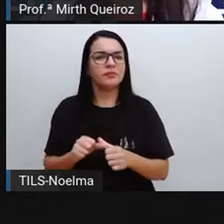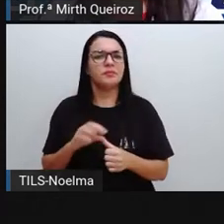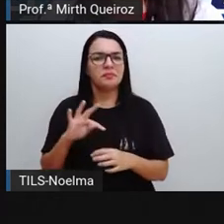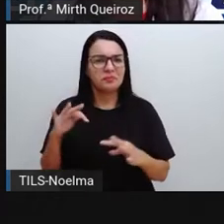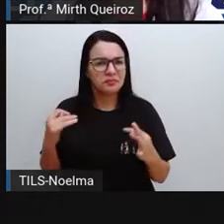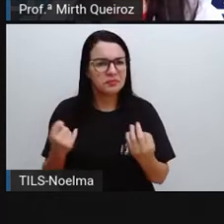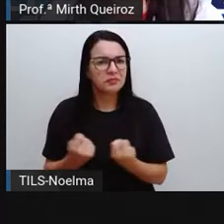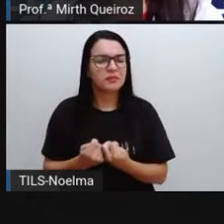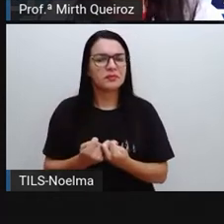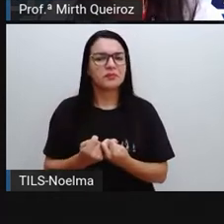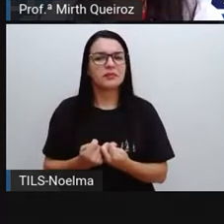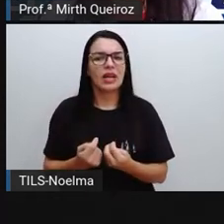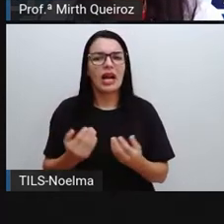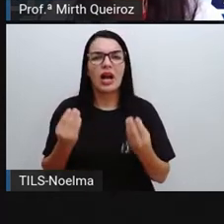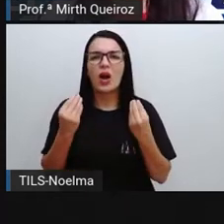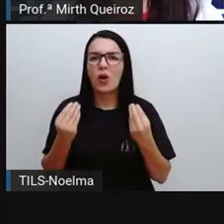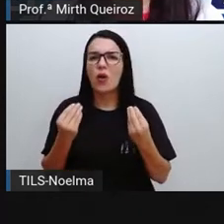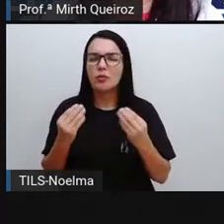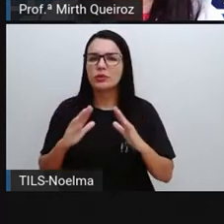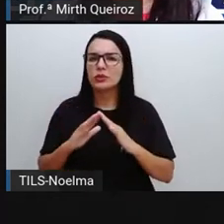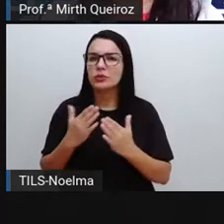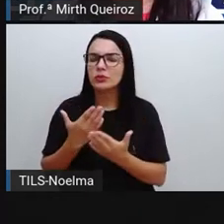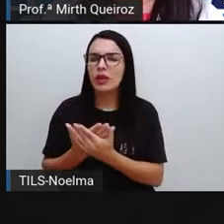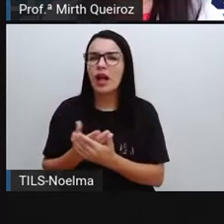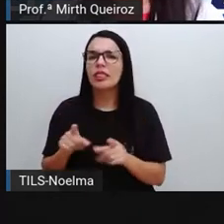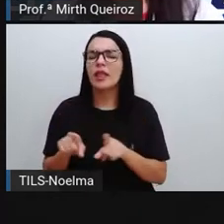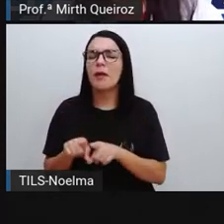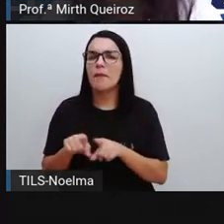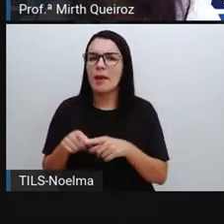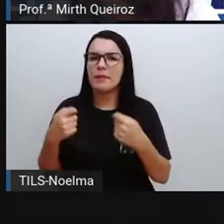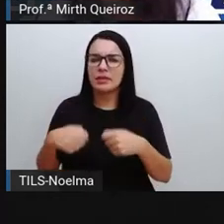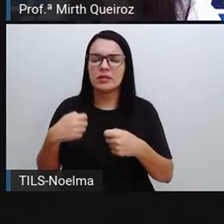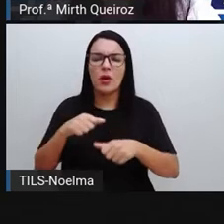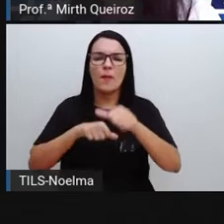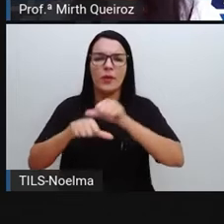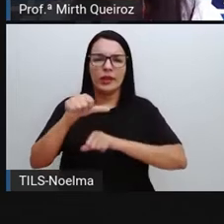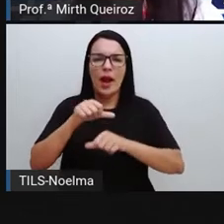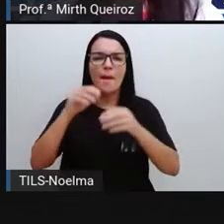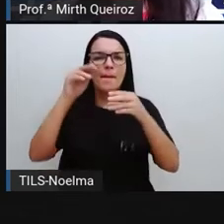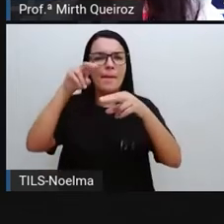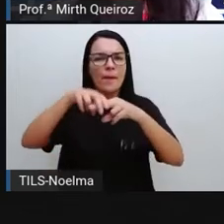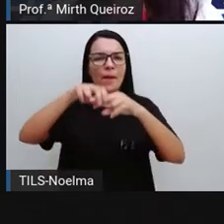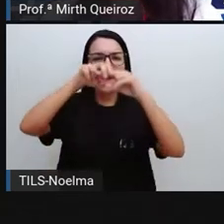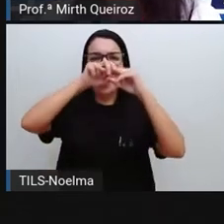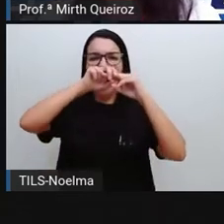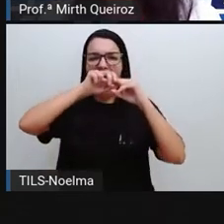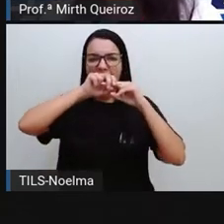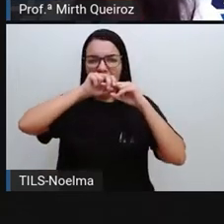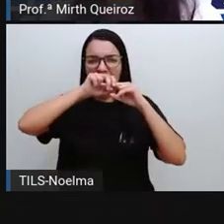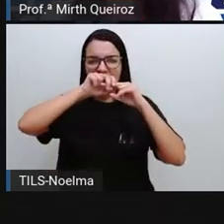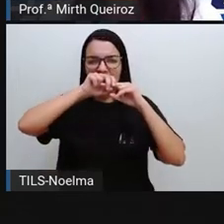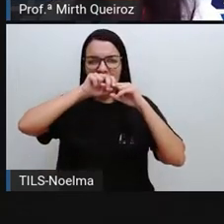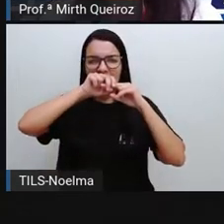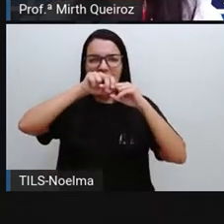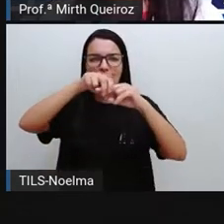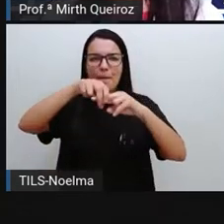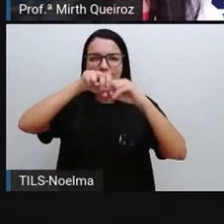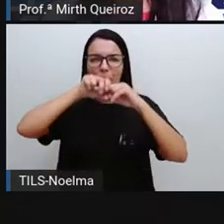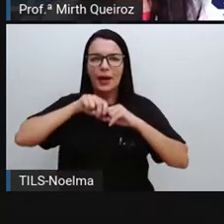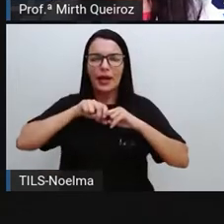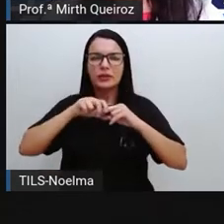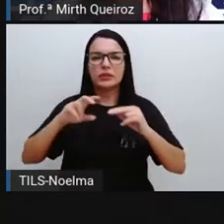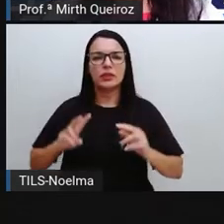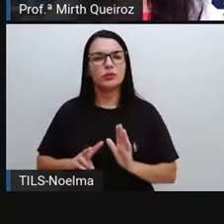de aprender e de estudar teve que ser modificado por conta desse vírus, né? Agora a gente está começando